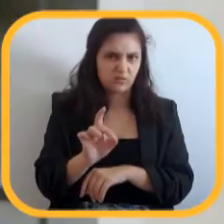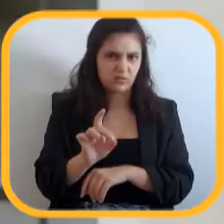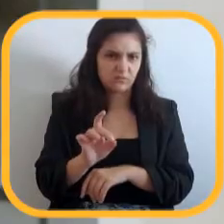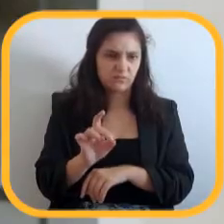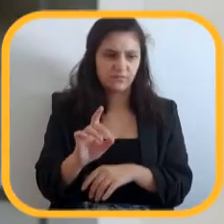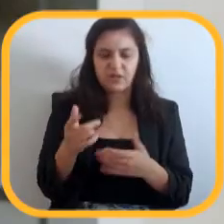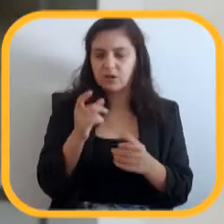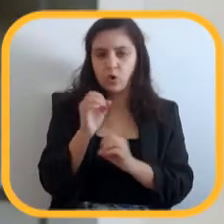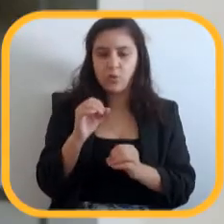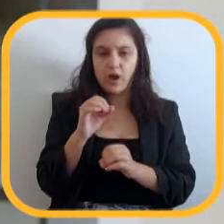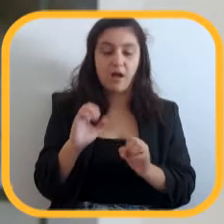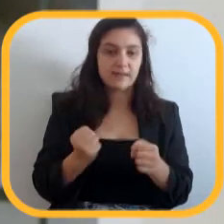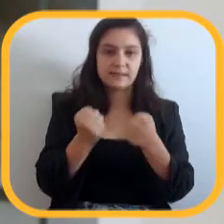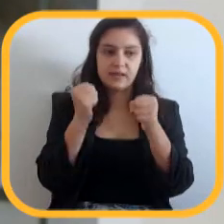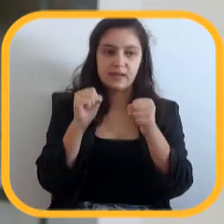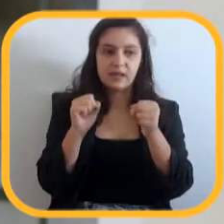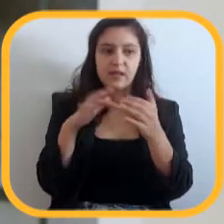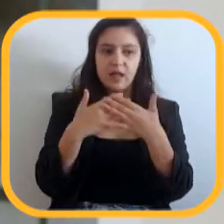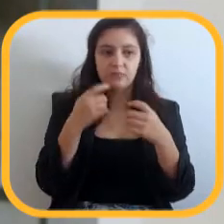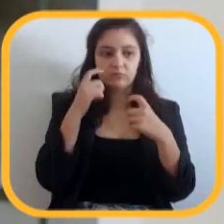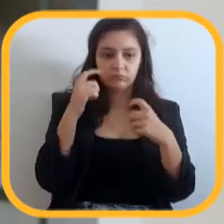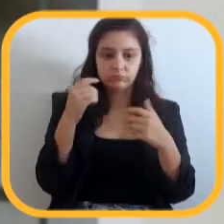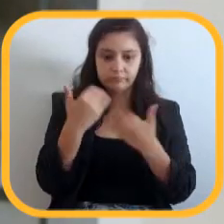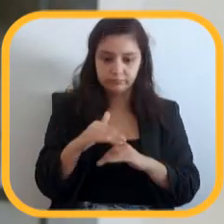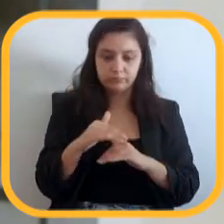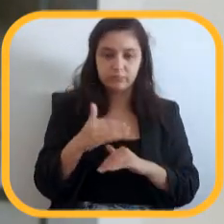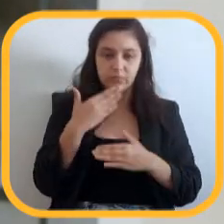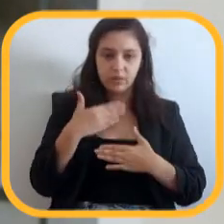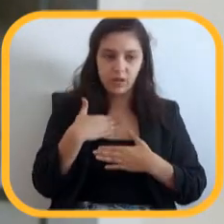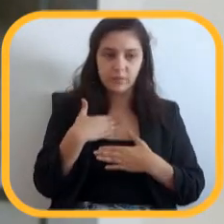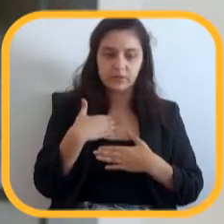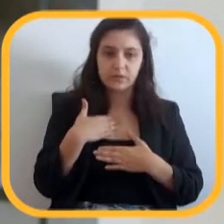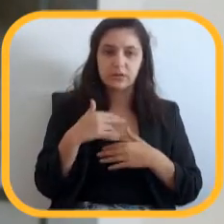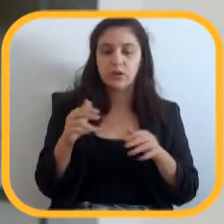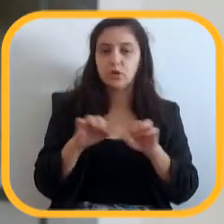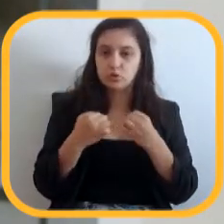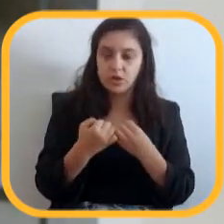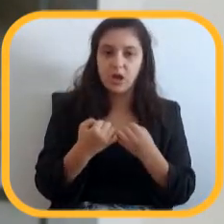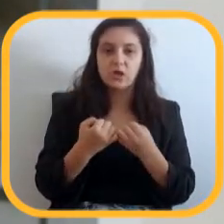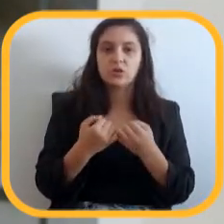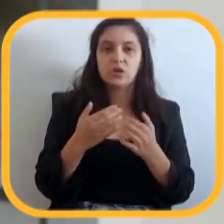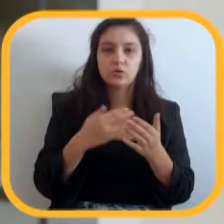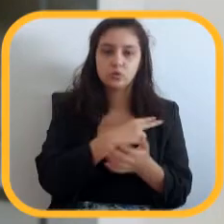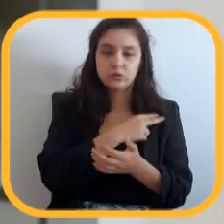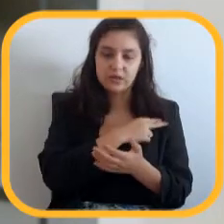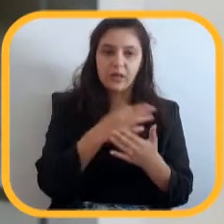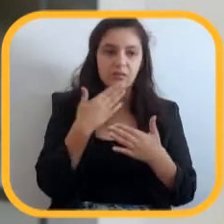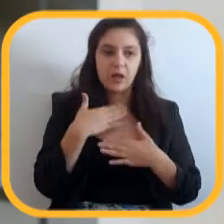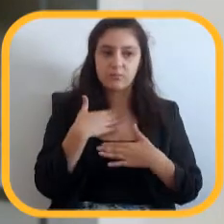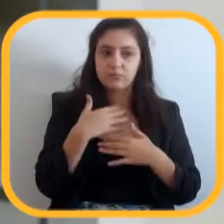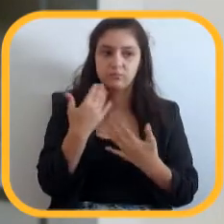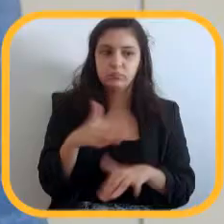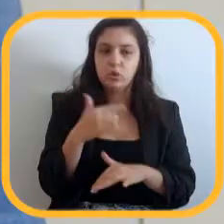não. Não existe. Acho que a ansiedade condiciona-nos bastante. em termos sociais, em termos da faculdade,